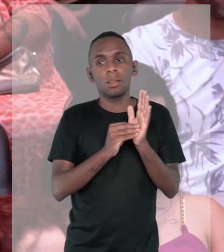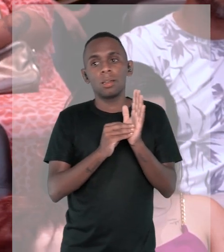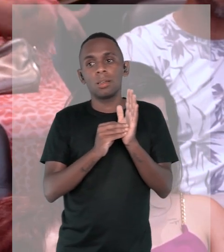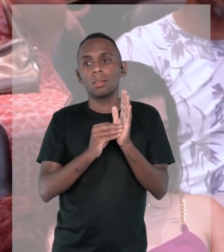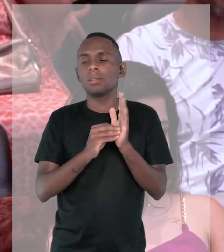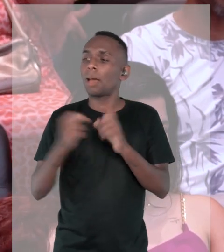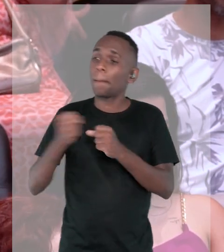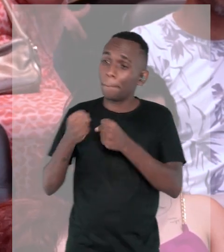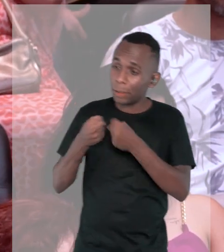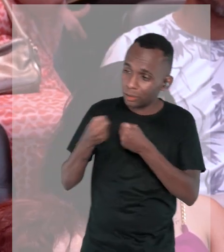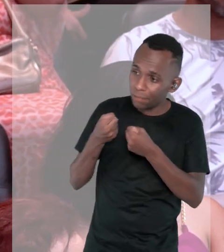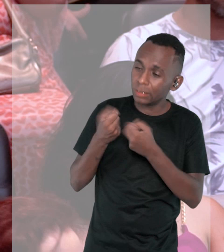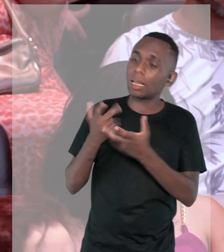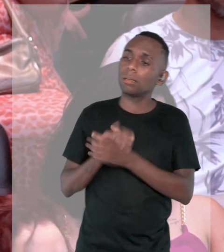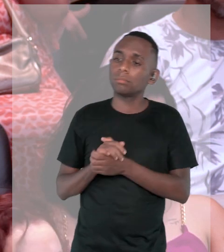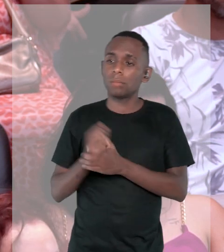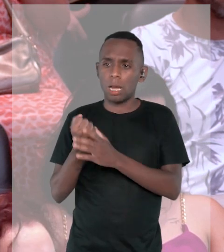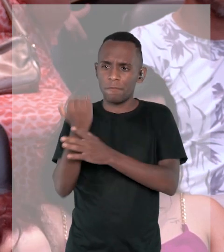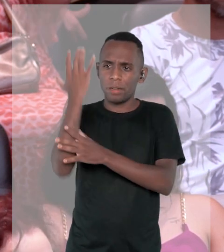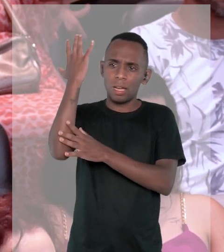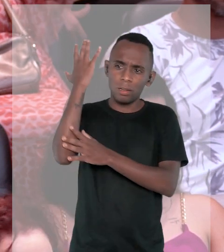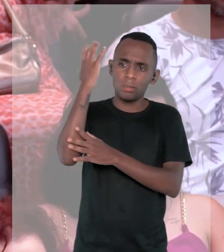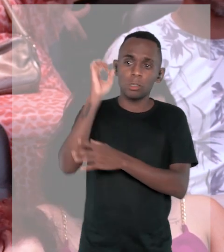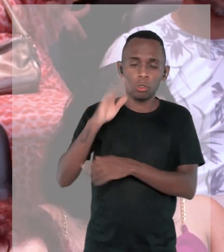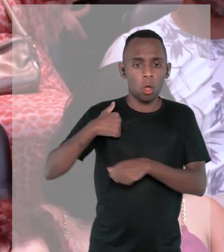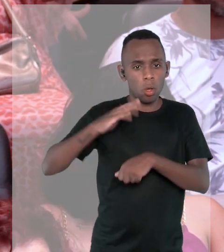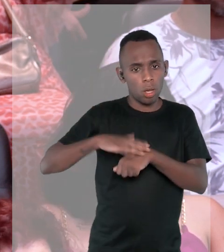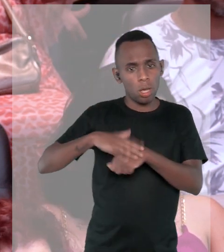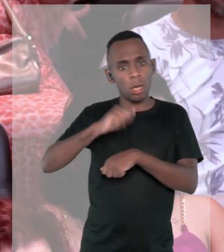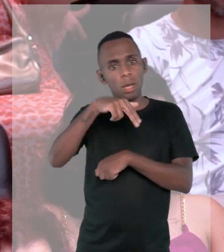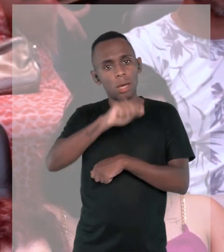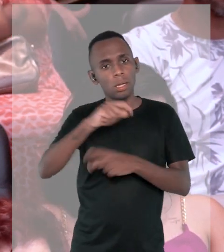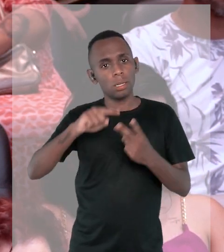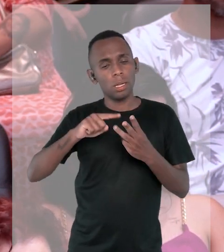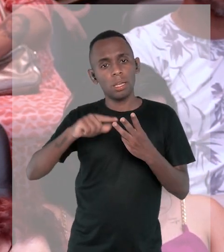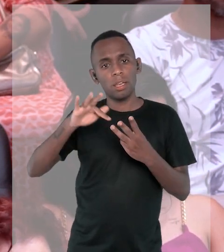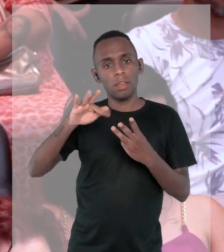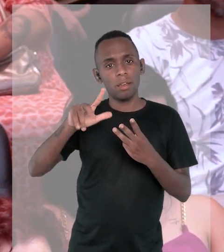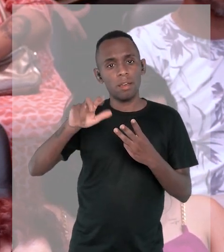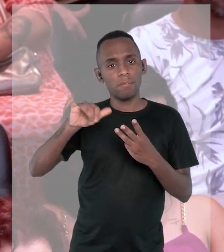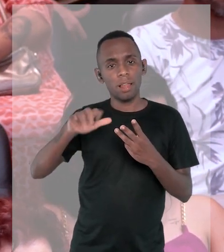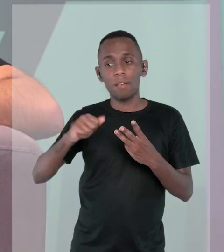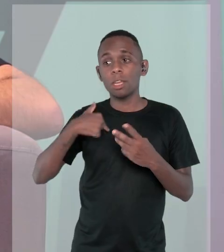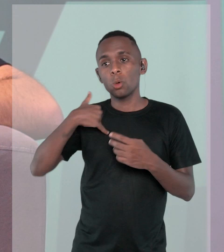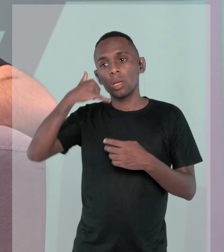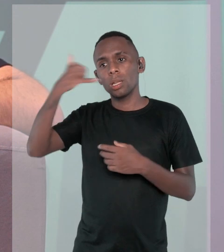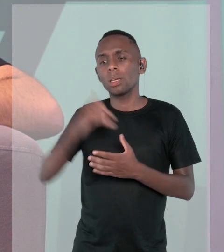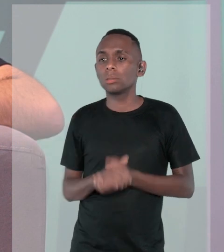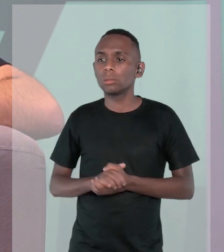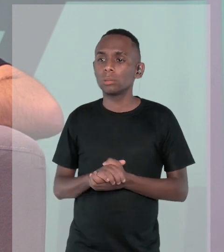procurei para entrevistar, e era a Árvore ainda, a Árvore era só eu, e a Aninha e Flavinha, eu que ligava,